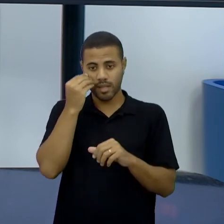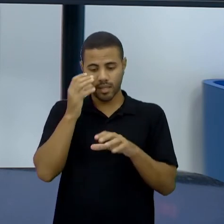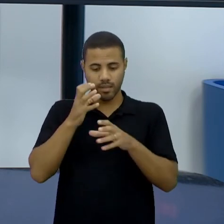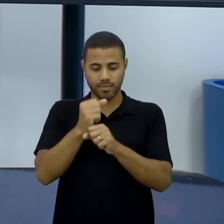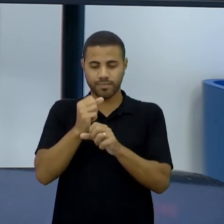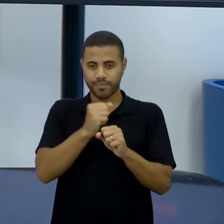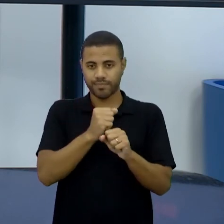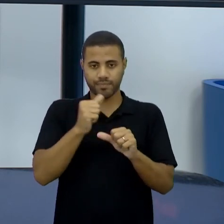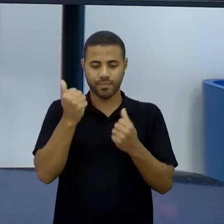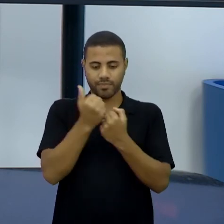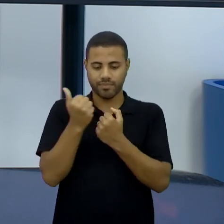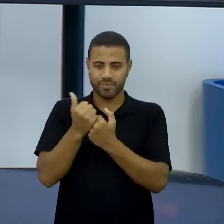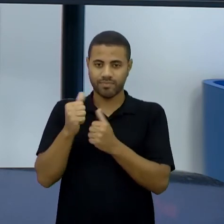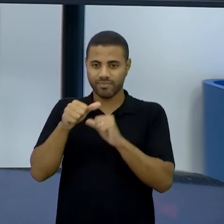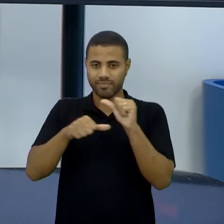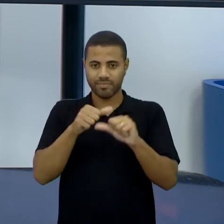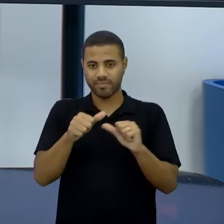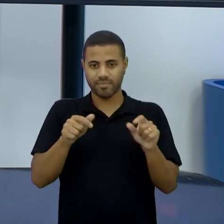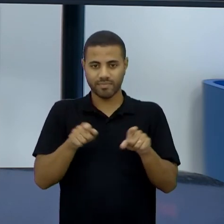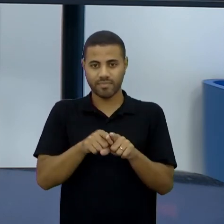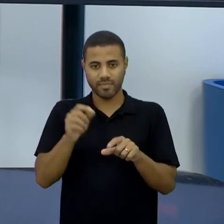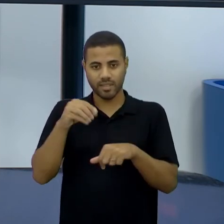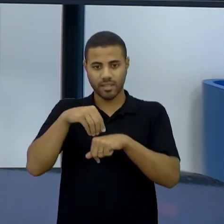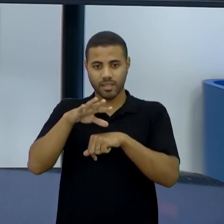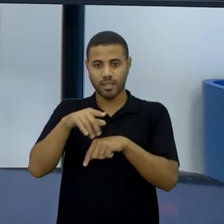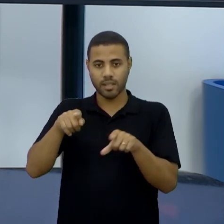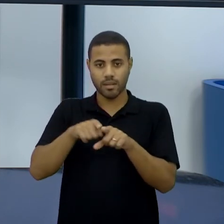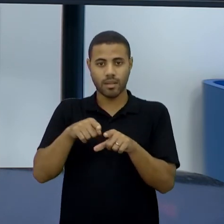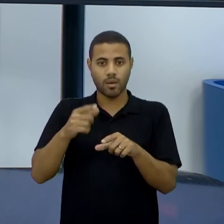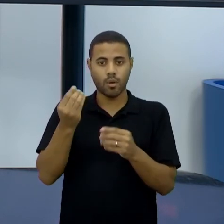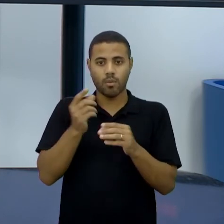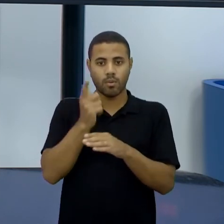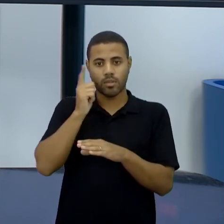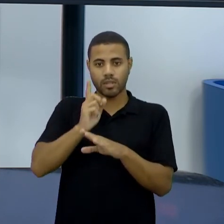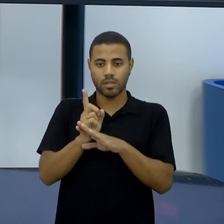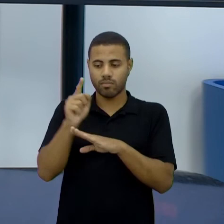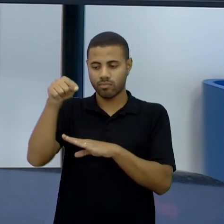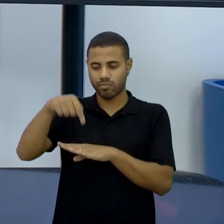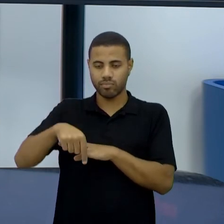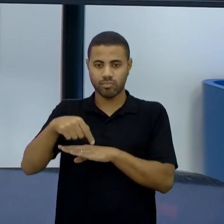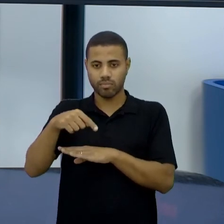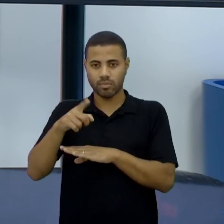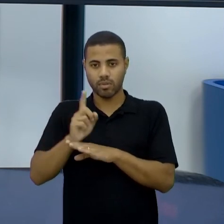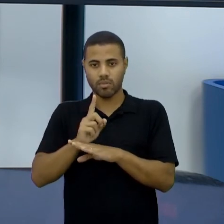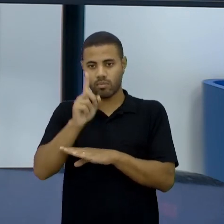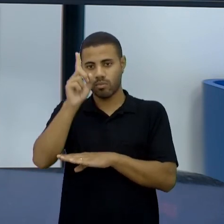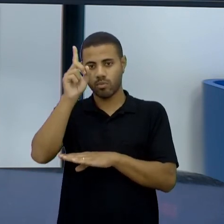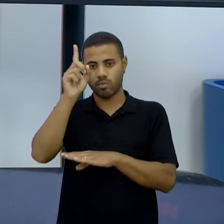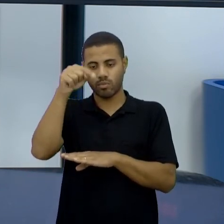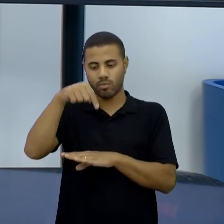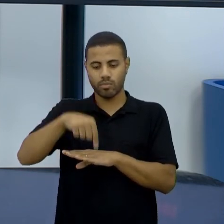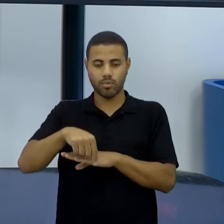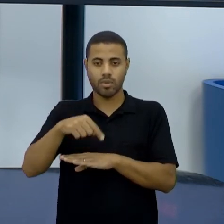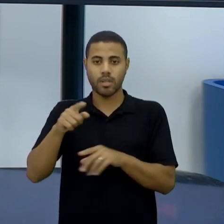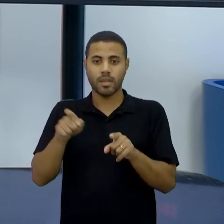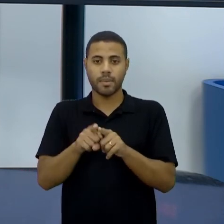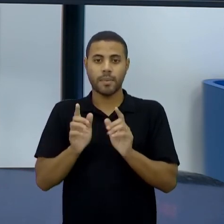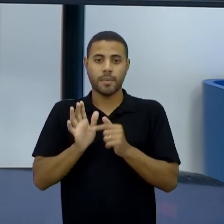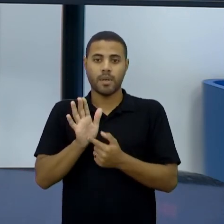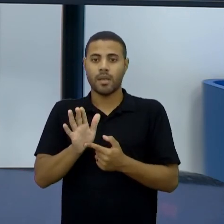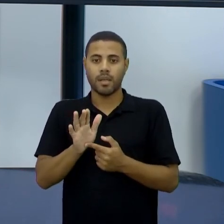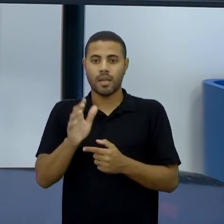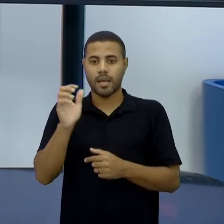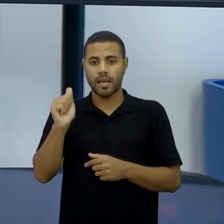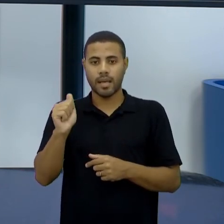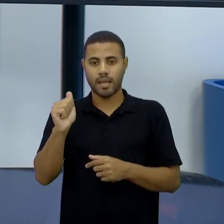algebricamente, substitua na fórmula. Lembrando que para vertical e horizontal, para lançamento vertical, de subida ou de descida, o A vai